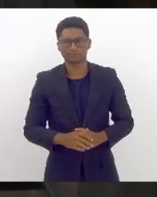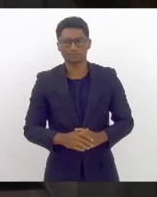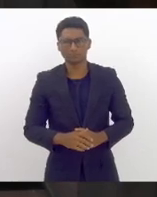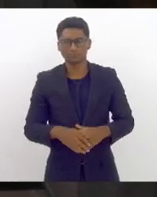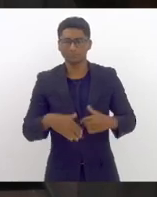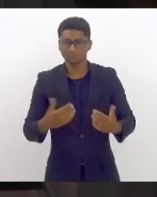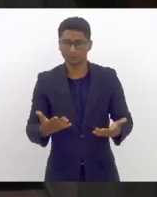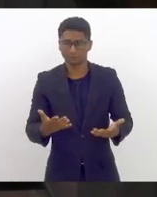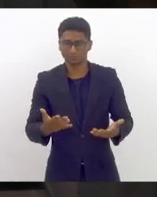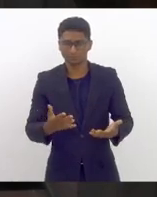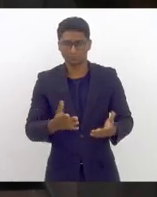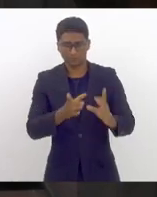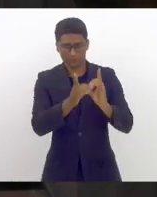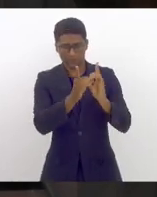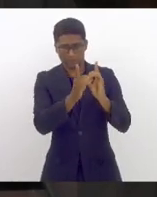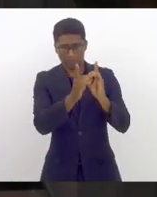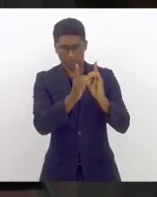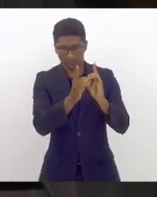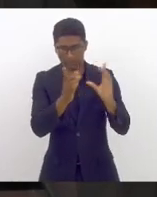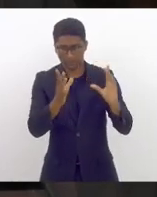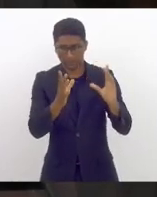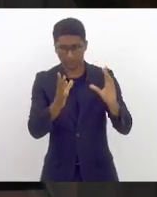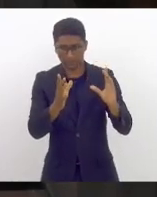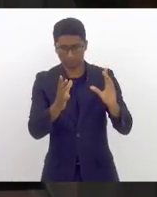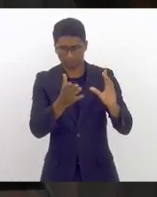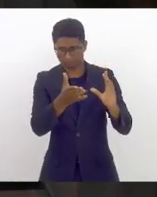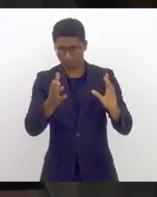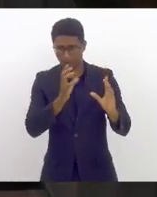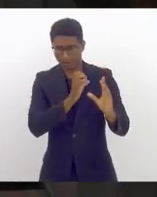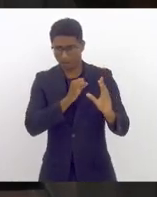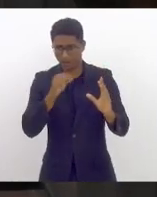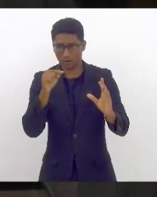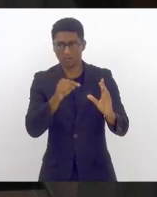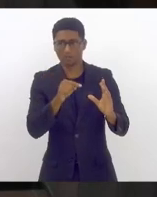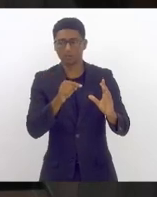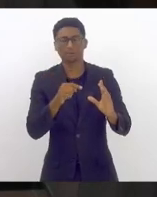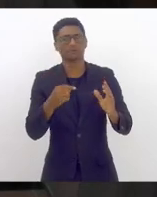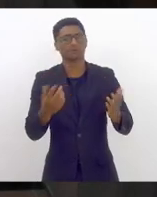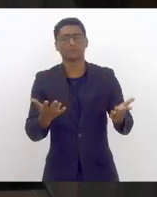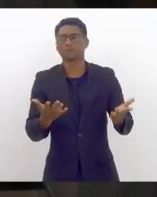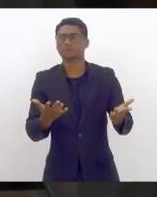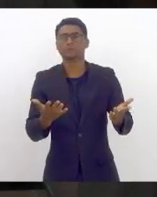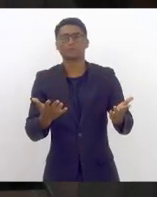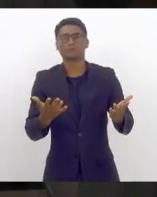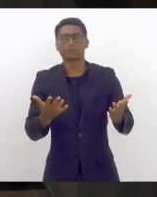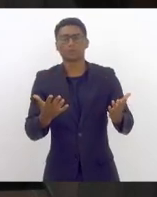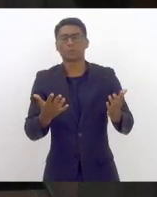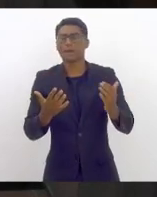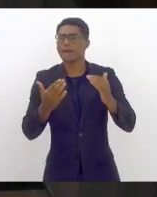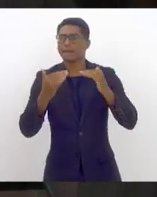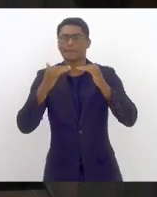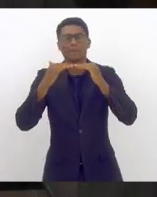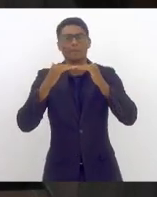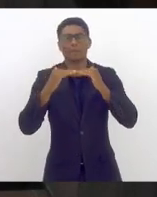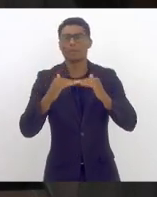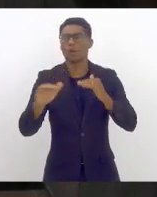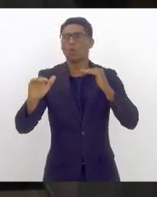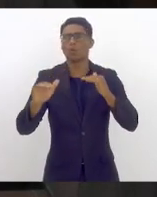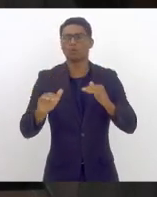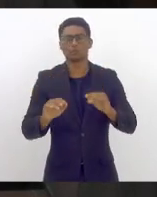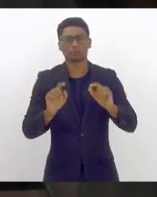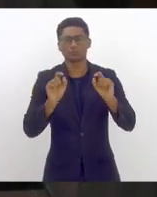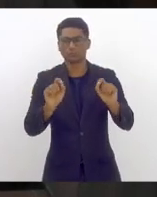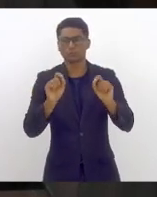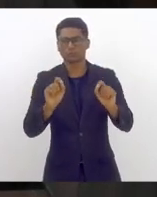ama a democracia, senhora presidente, não pode concordar que os nossos bens naturais,